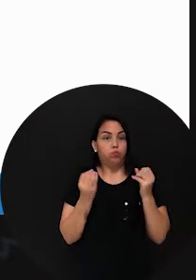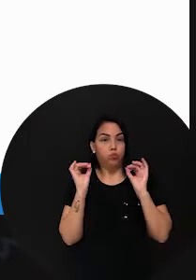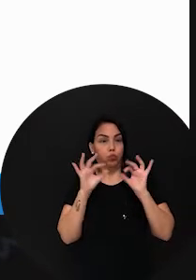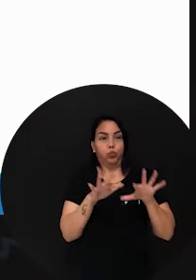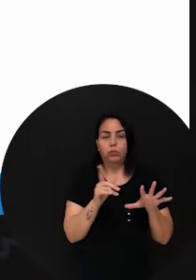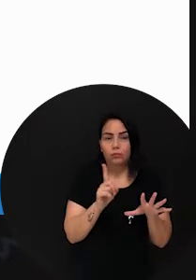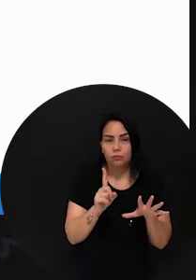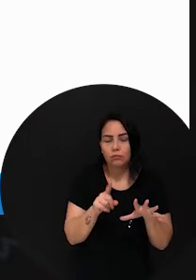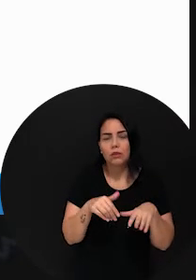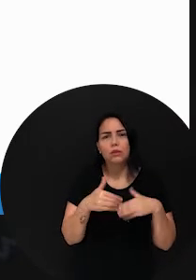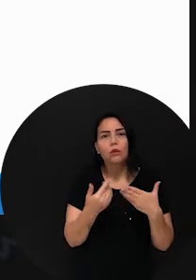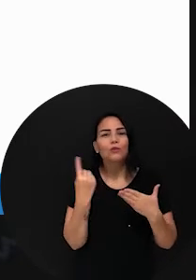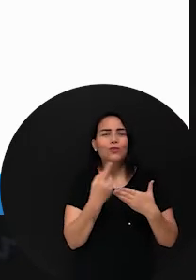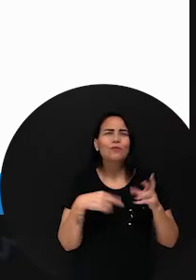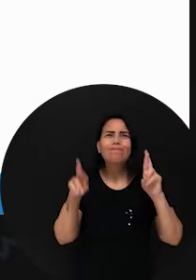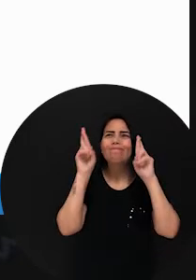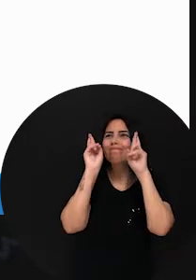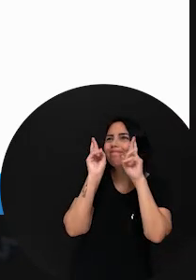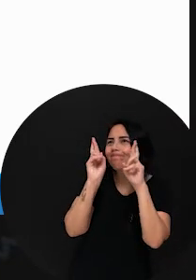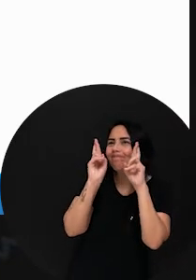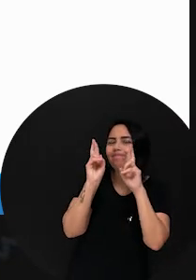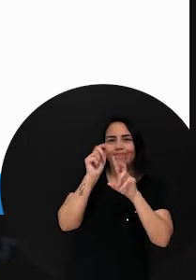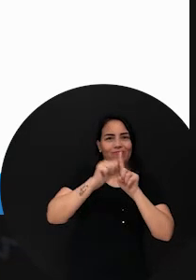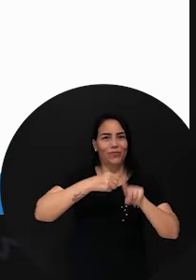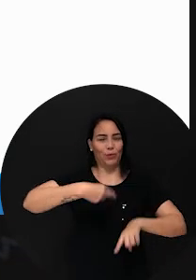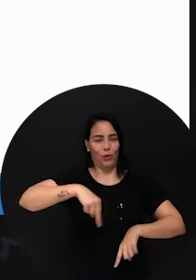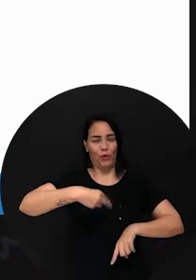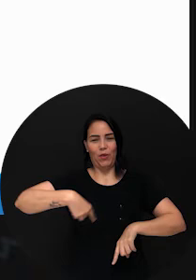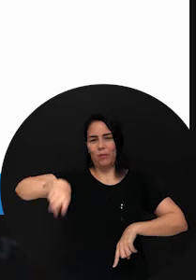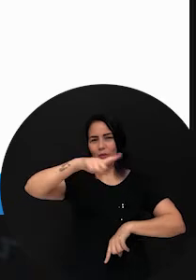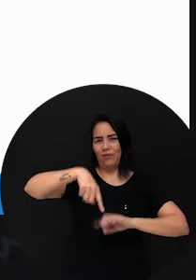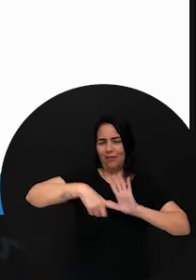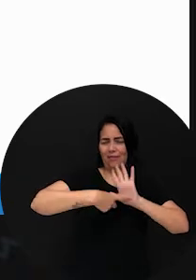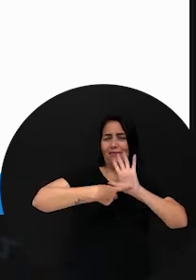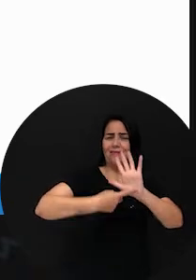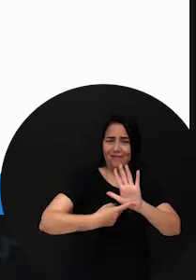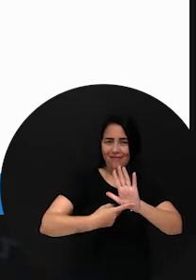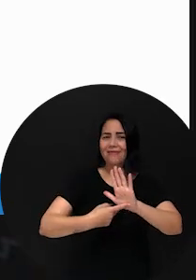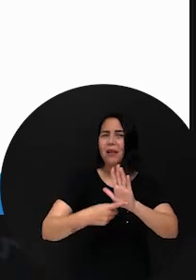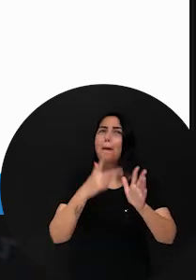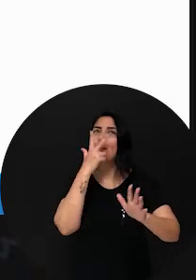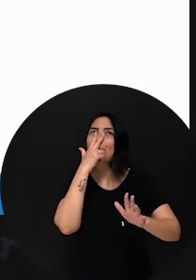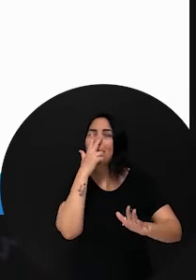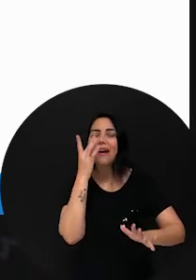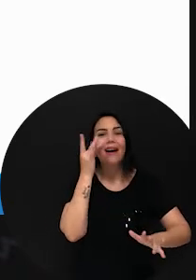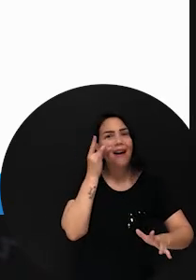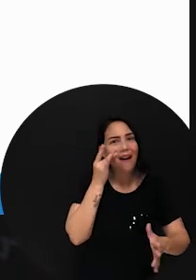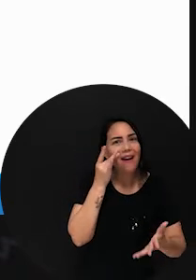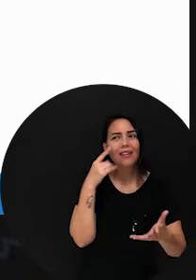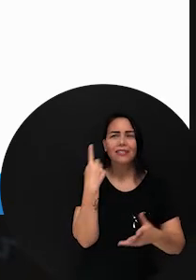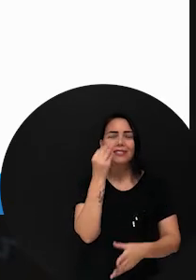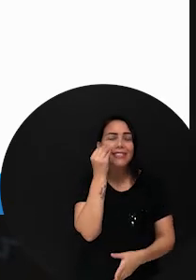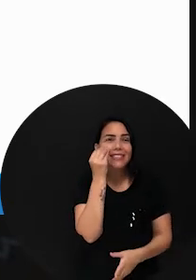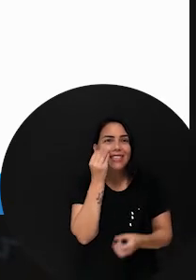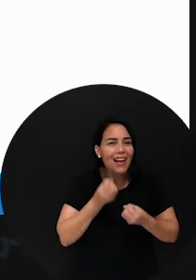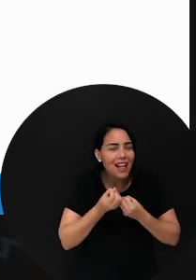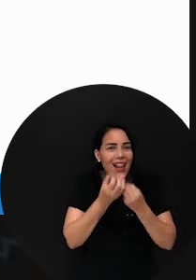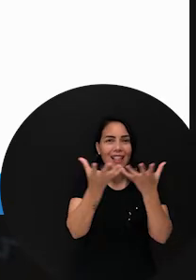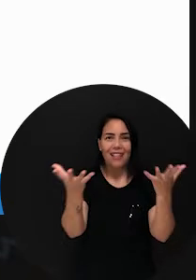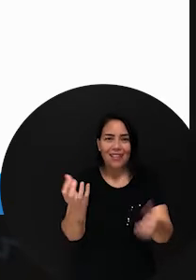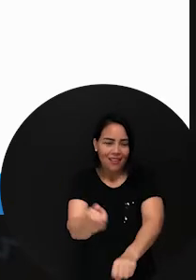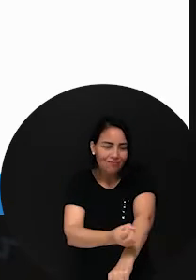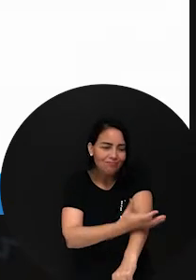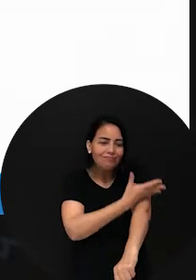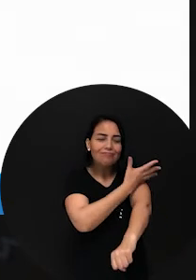online, com aquela preparação, os alunos dando aquele gás, como no ao vivo. A gente vai tentar levar essa mesma emoção no